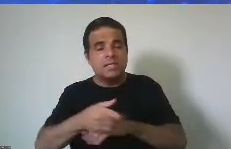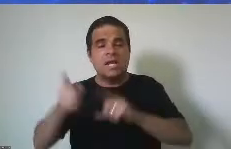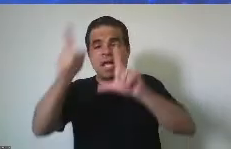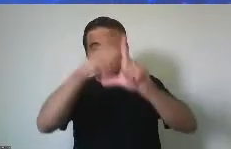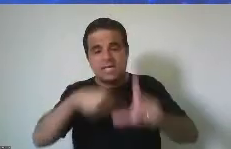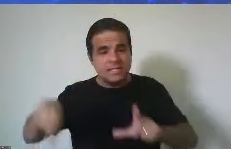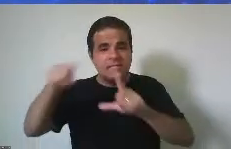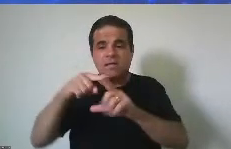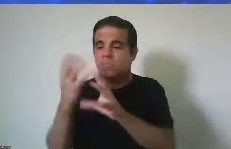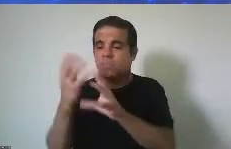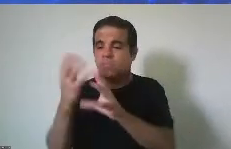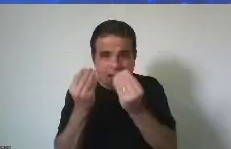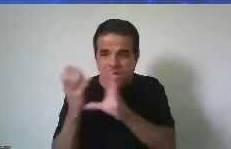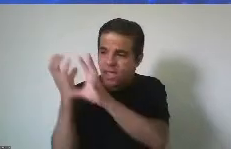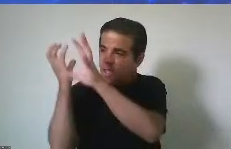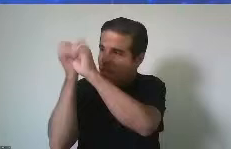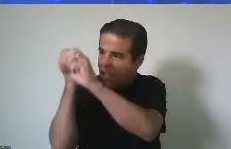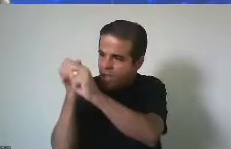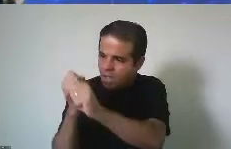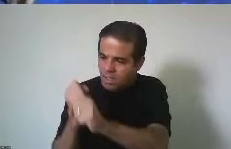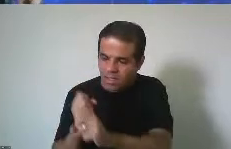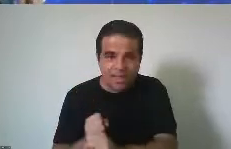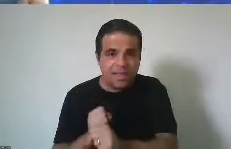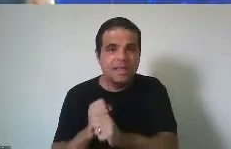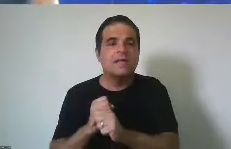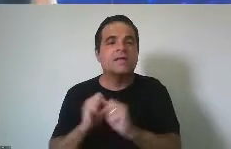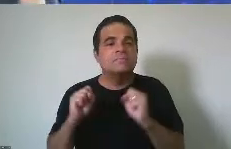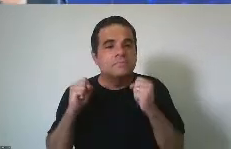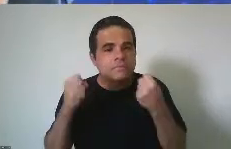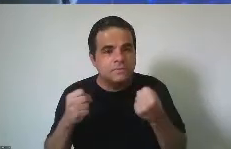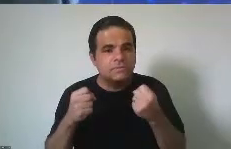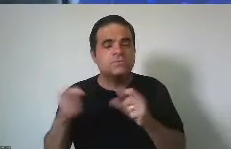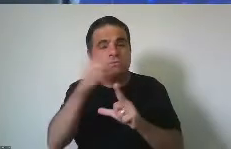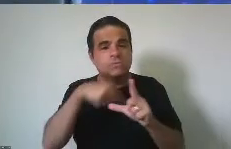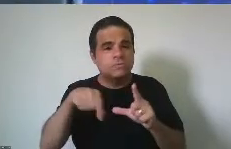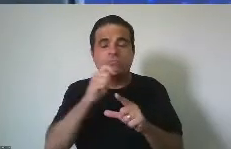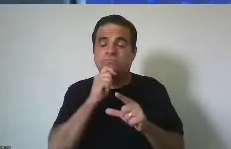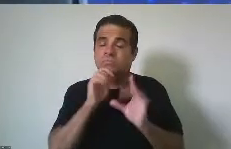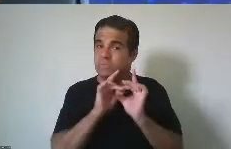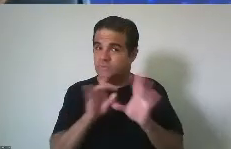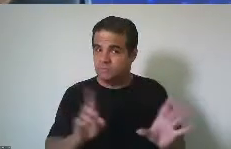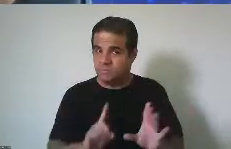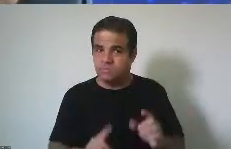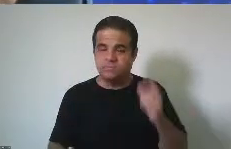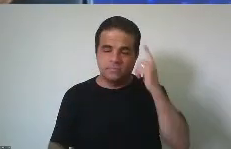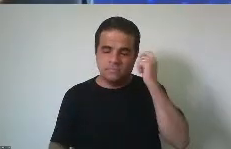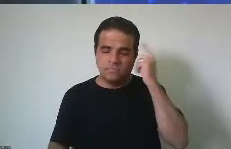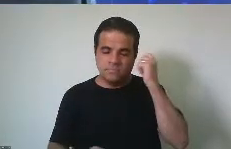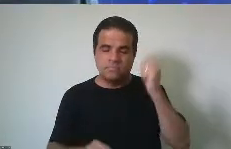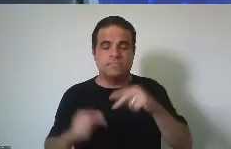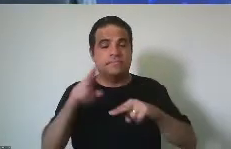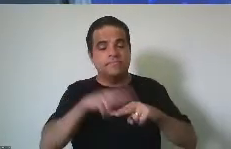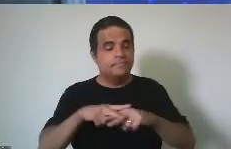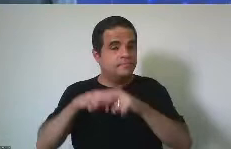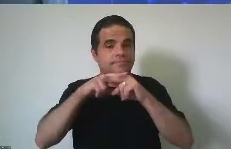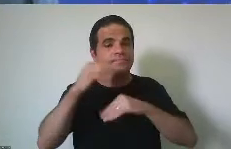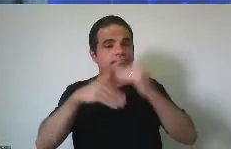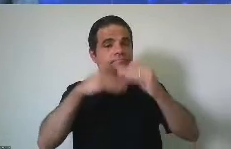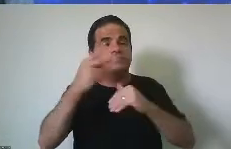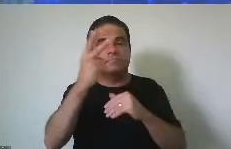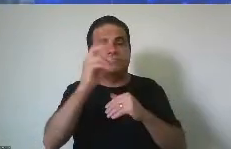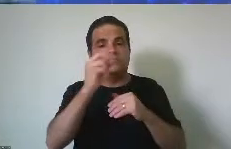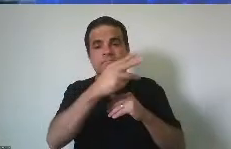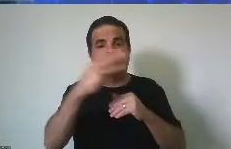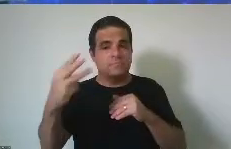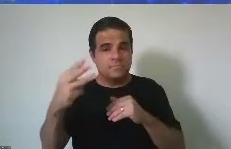receita promissória em Nova reforço autorizado no processo 2023 o gol que